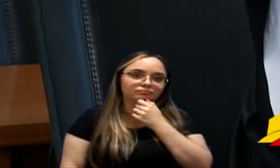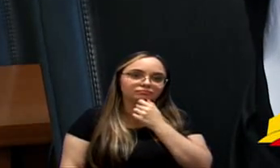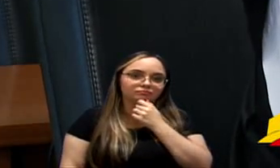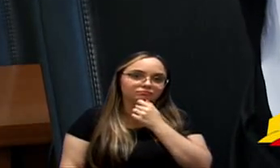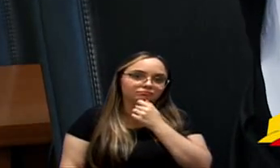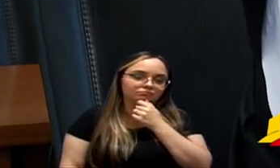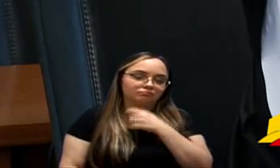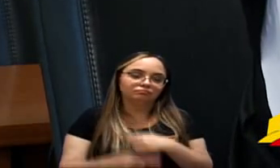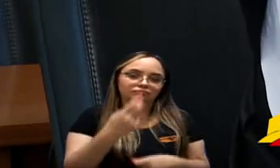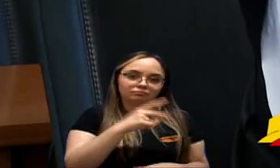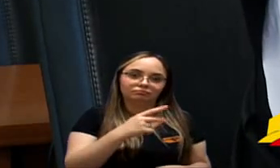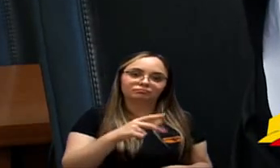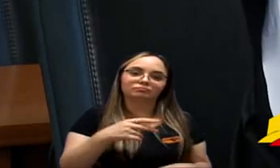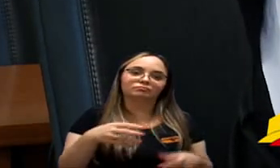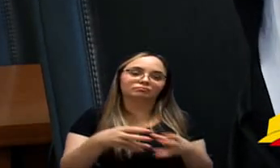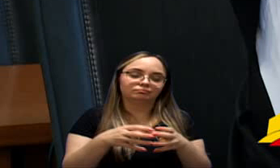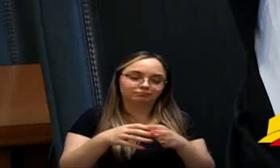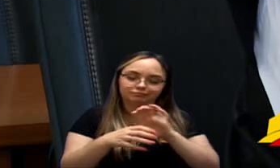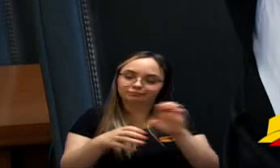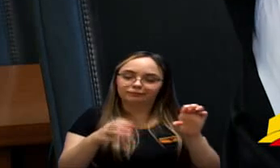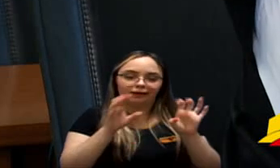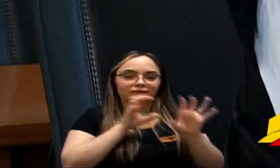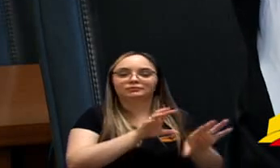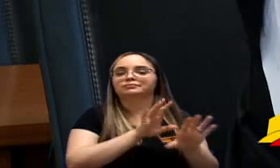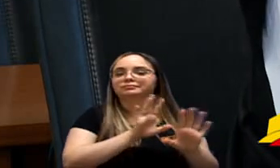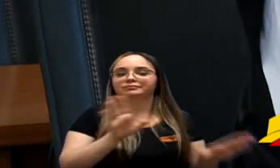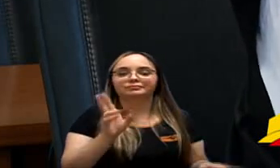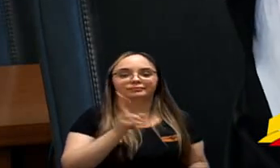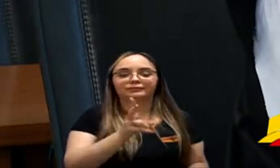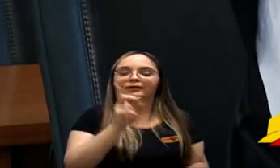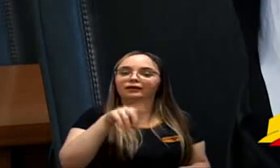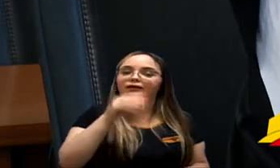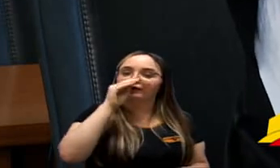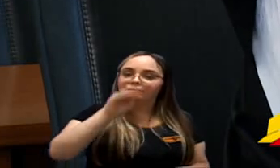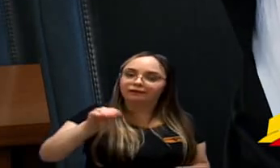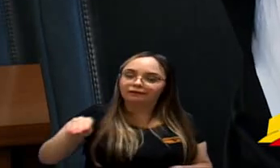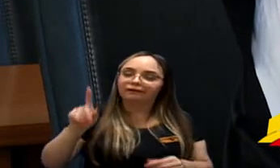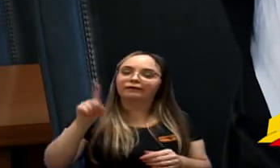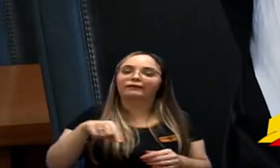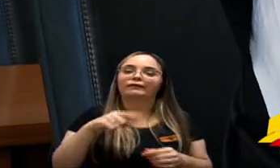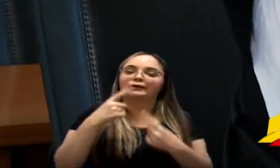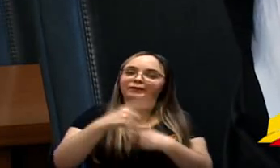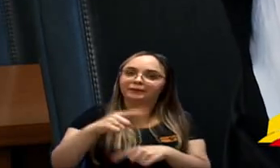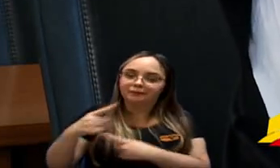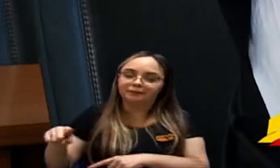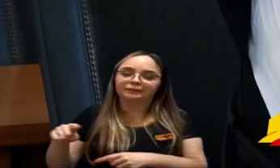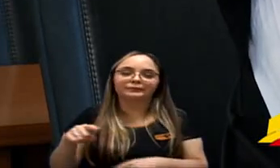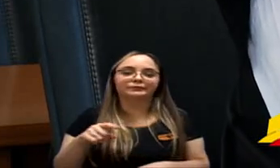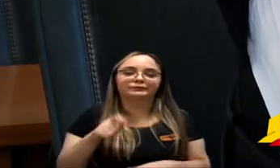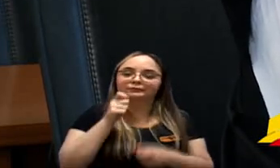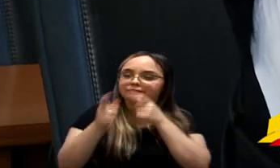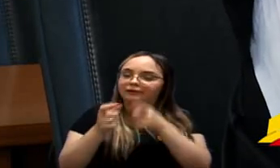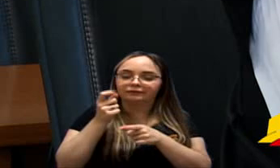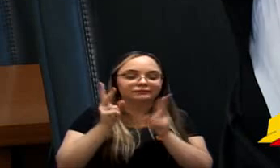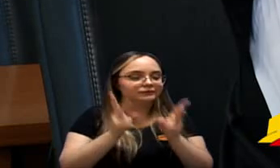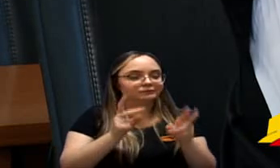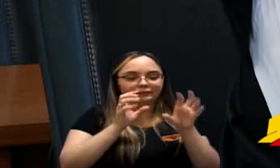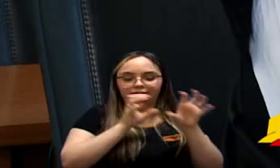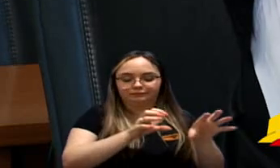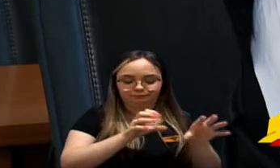Essa é a função, é o trabalho deles, é menosprezar, desqualificar, como sempre. Como